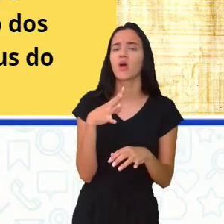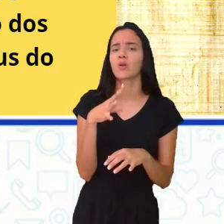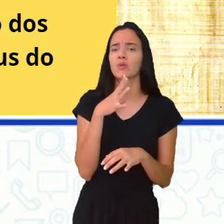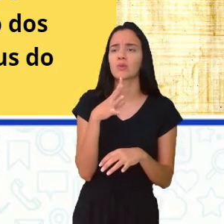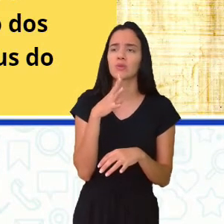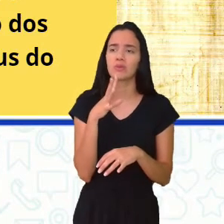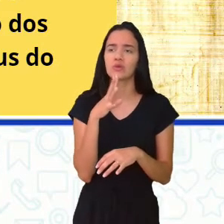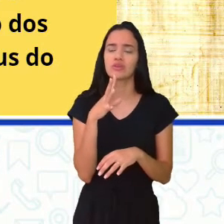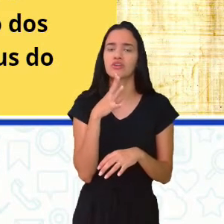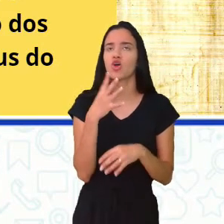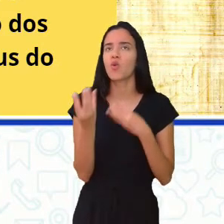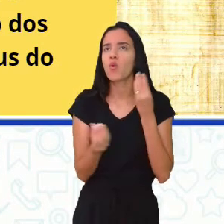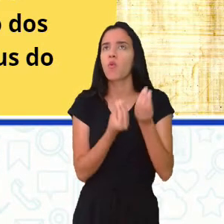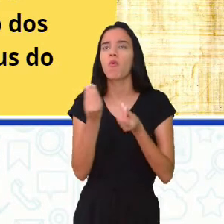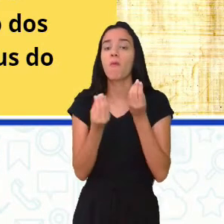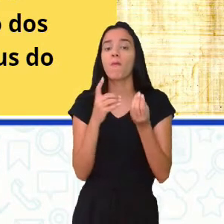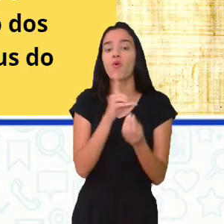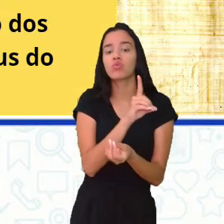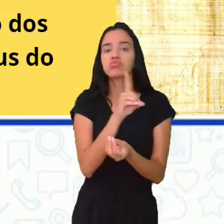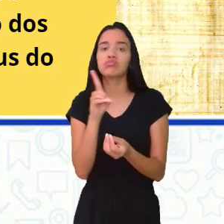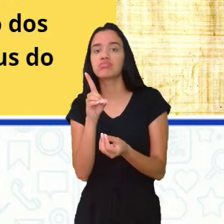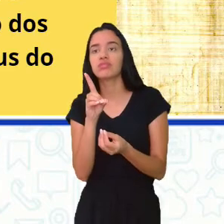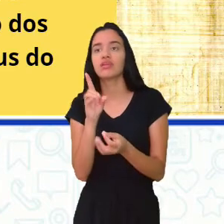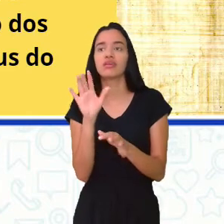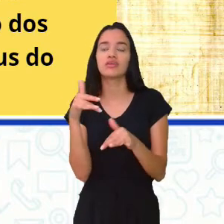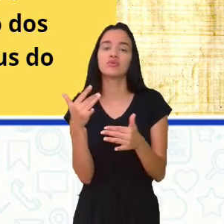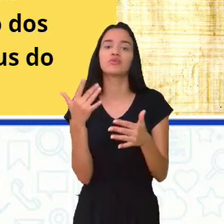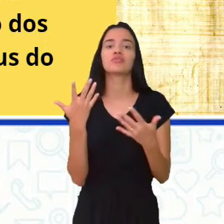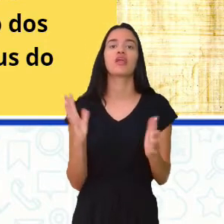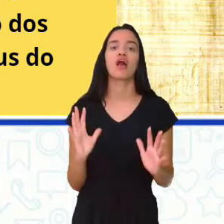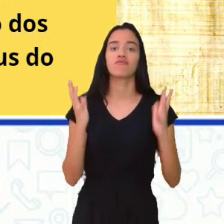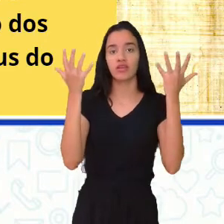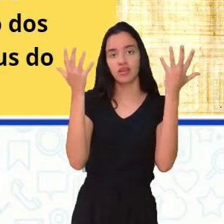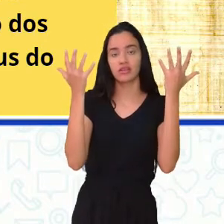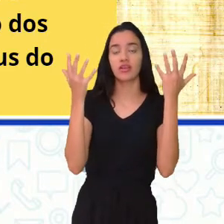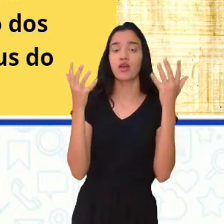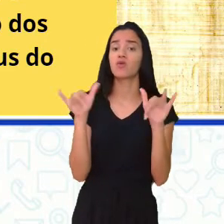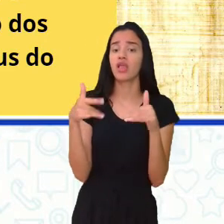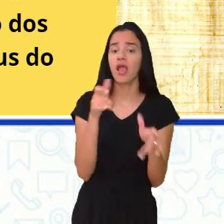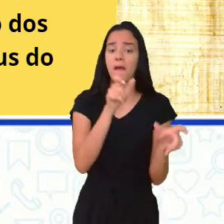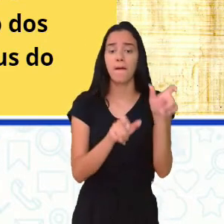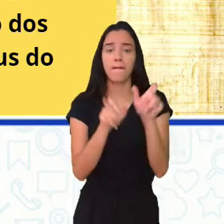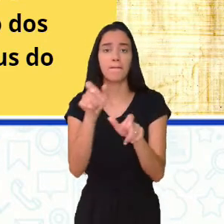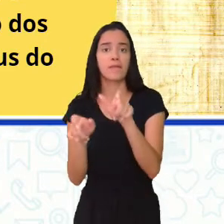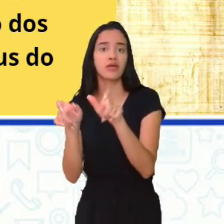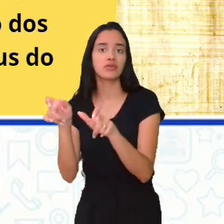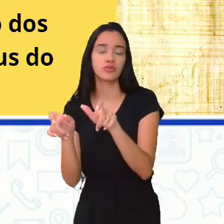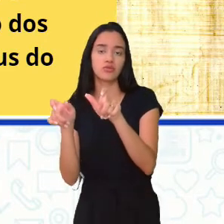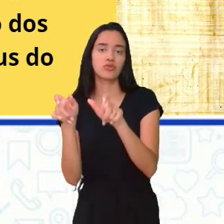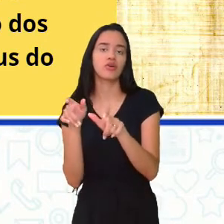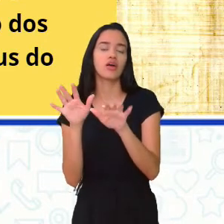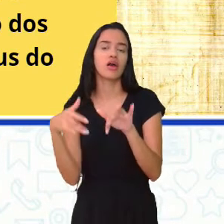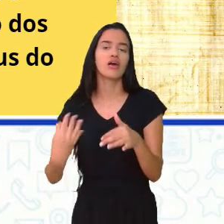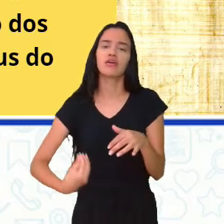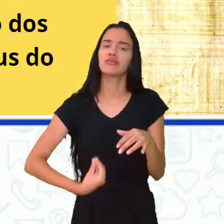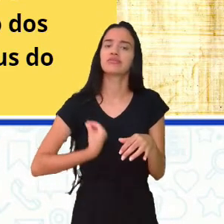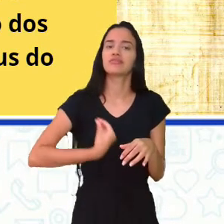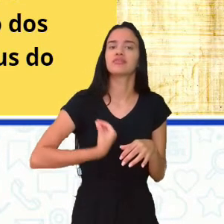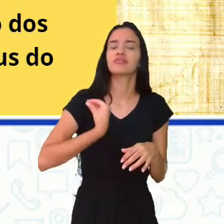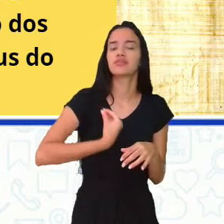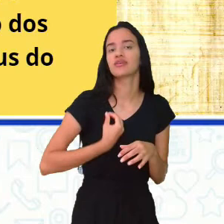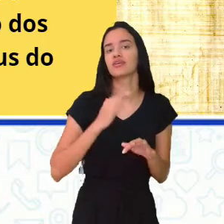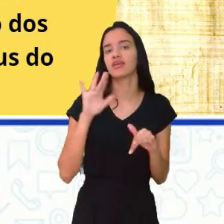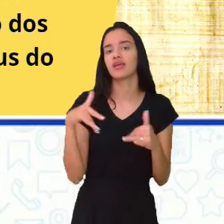conhecido, não é, como o deus das festas, não é? Onde as pessoas vivenciavam, não é,